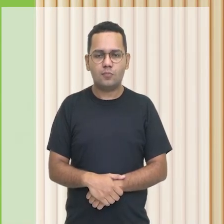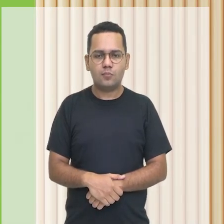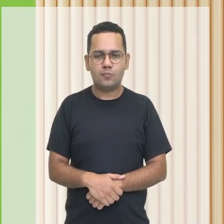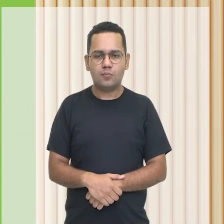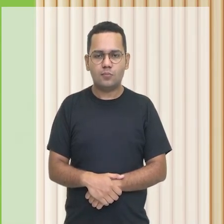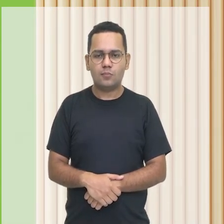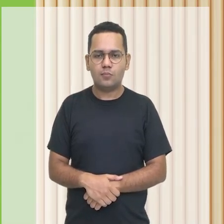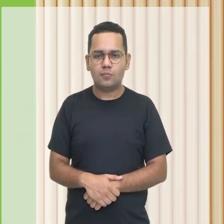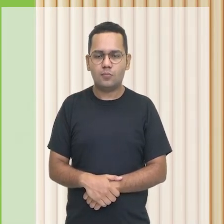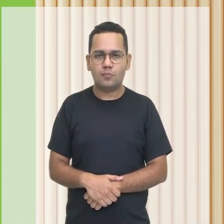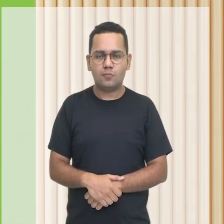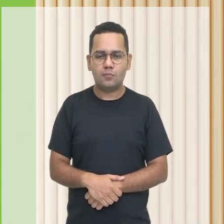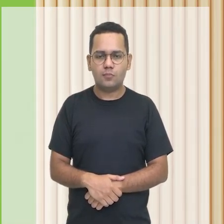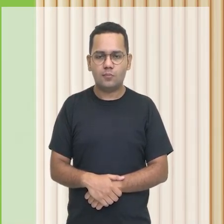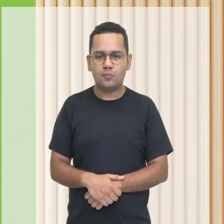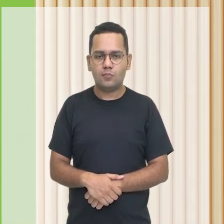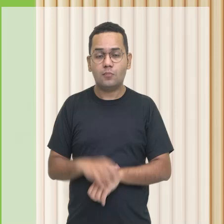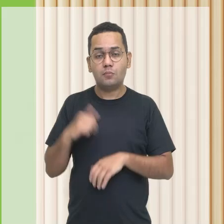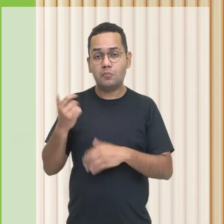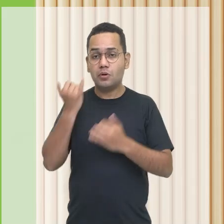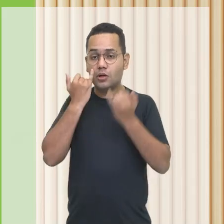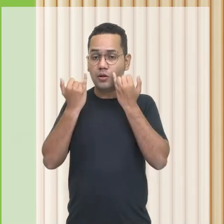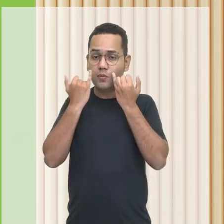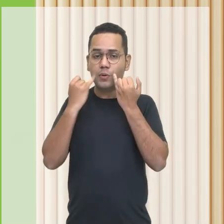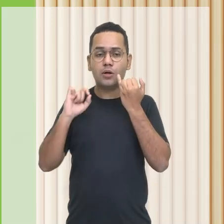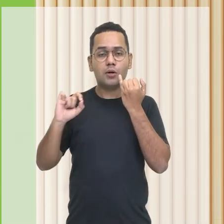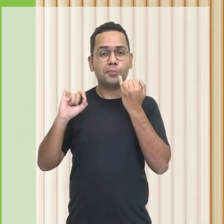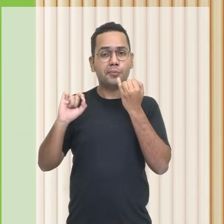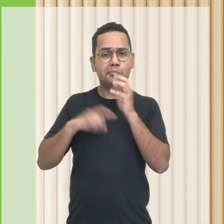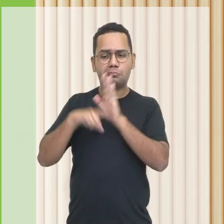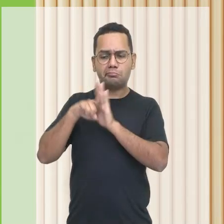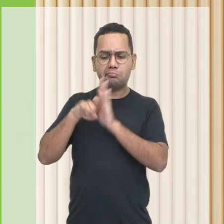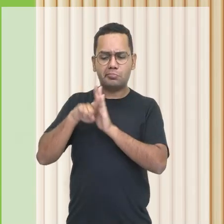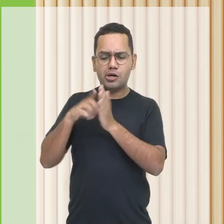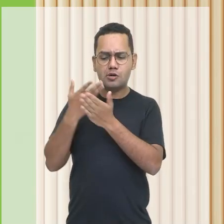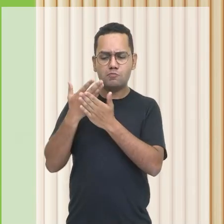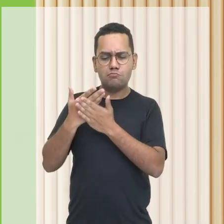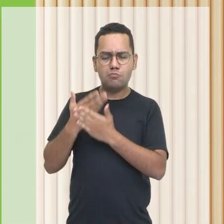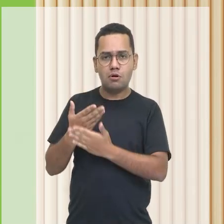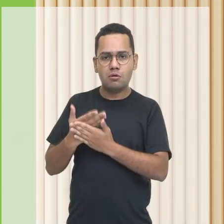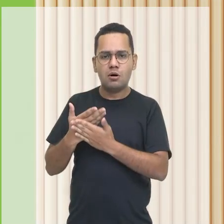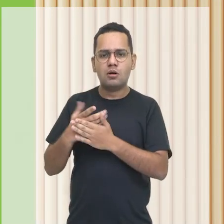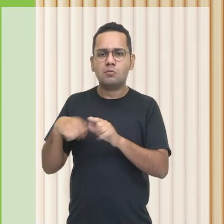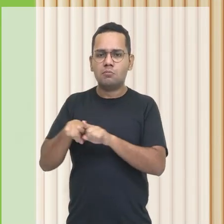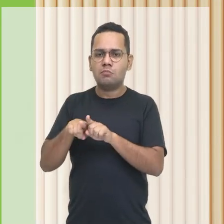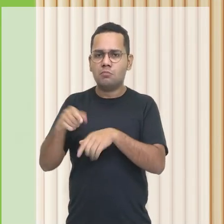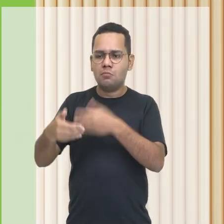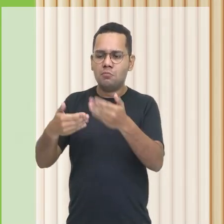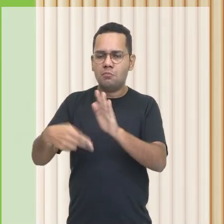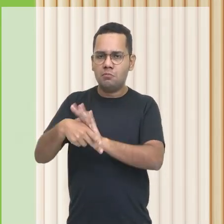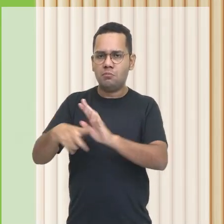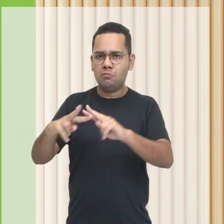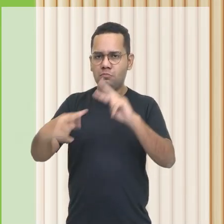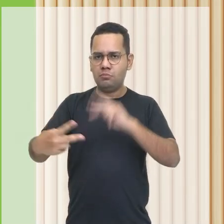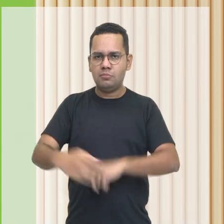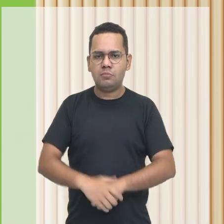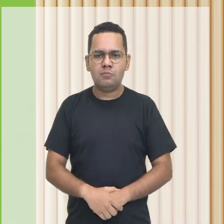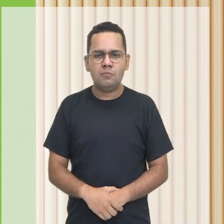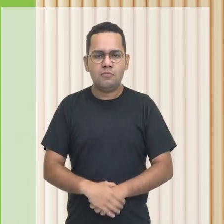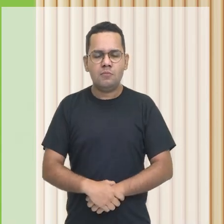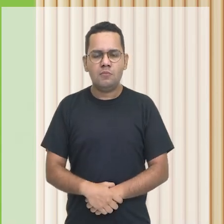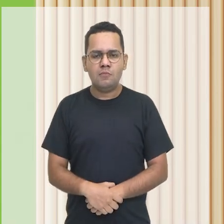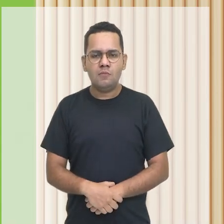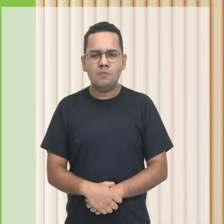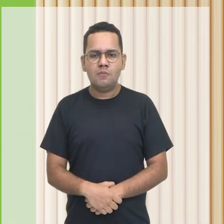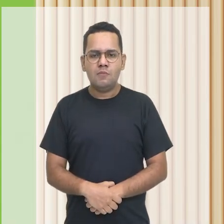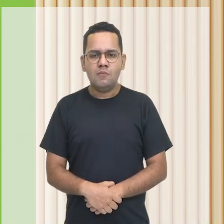informações vieram aí a partir de muito estudo e principalmente do desenvolvimento da genética. Então é importante falar também